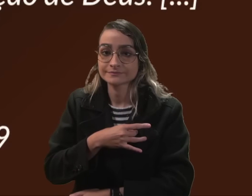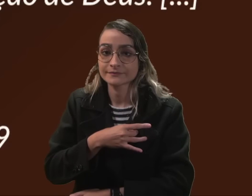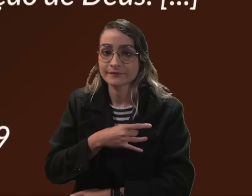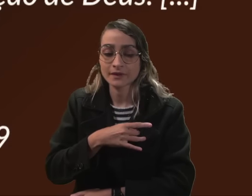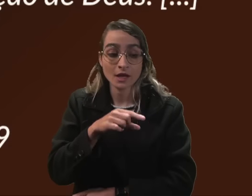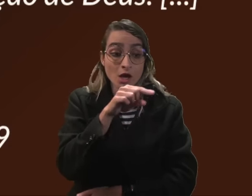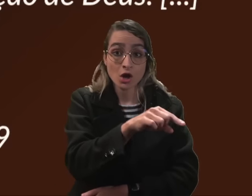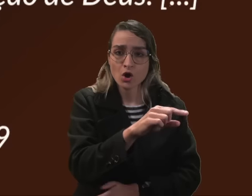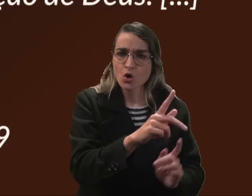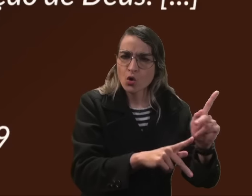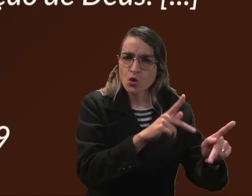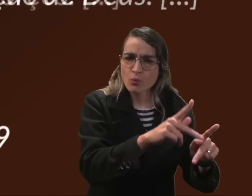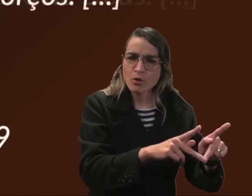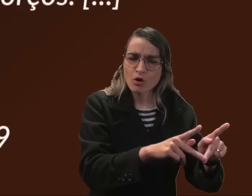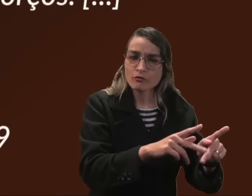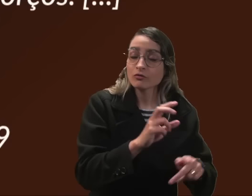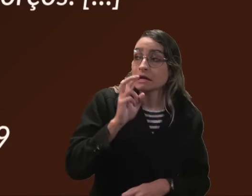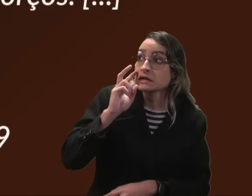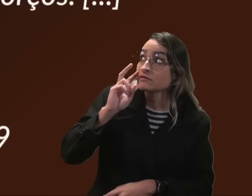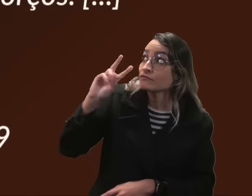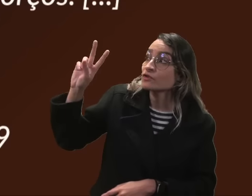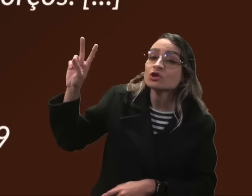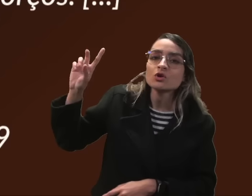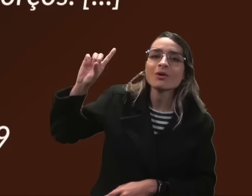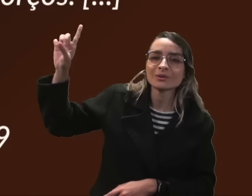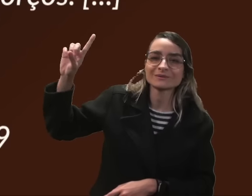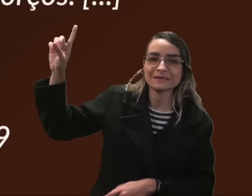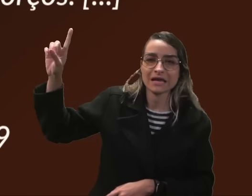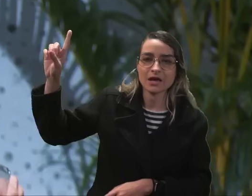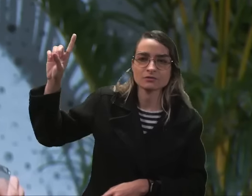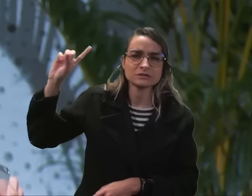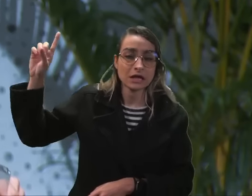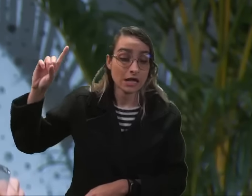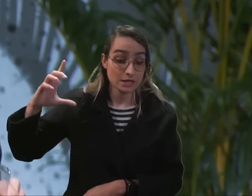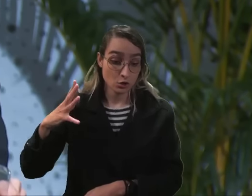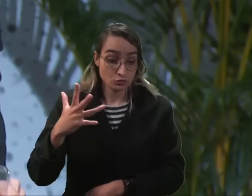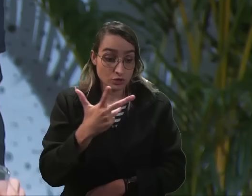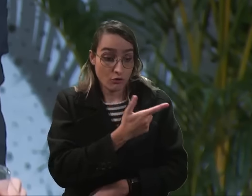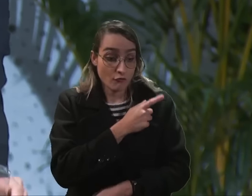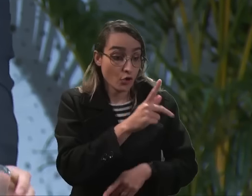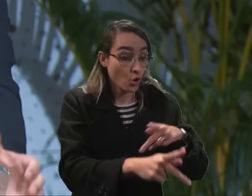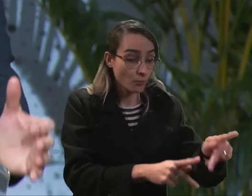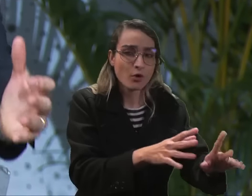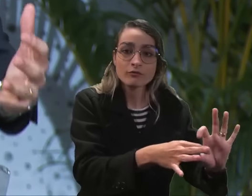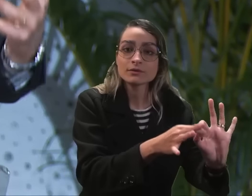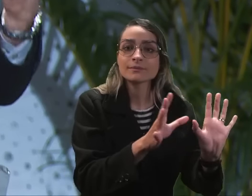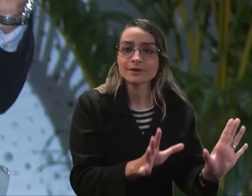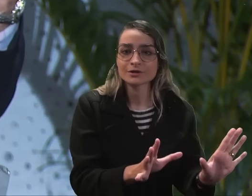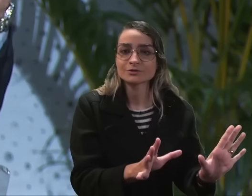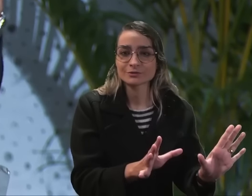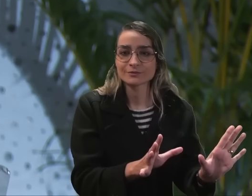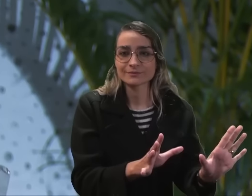se todos os que trabalharam unidos na obra em 1844 tivessem